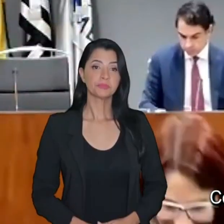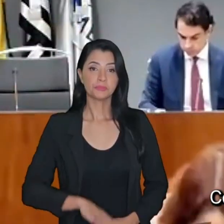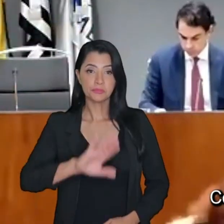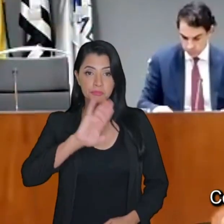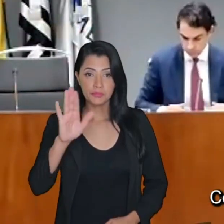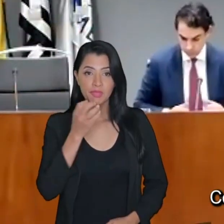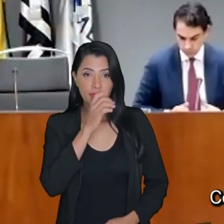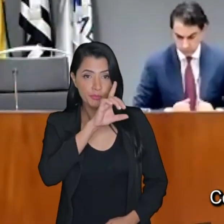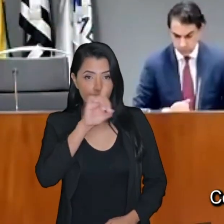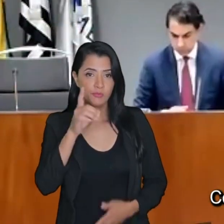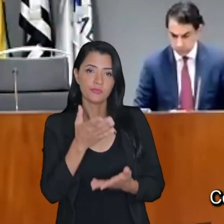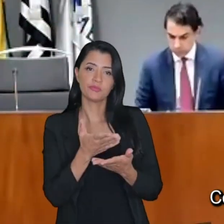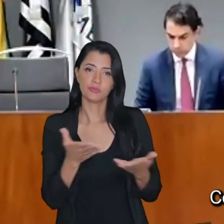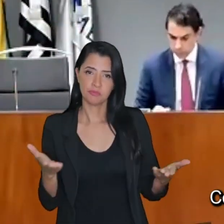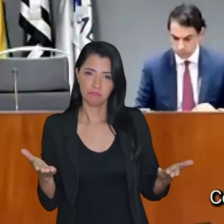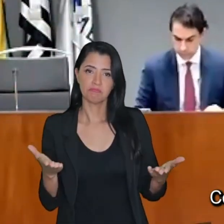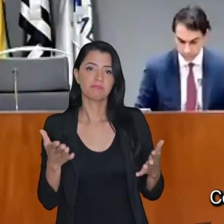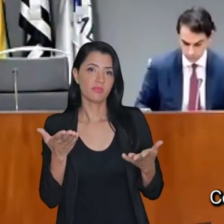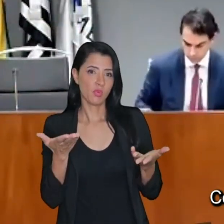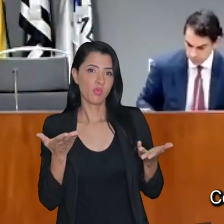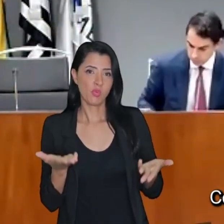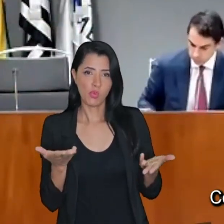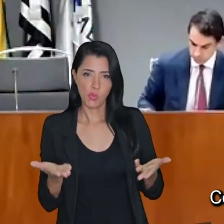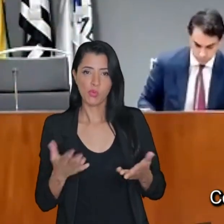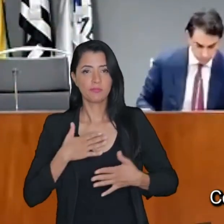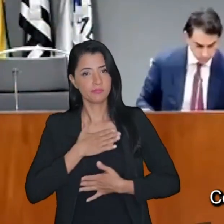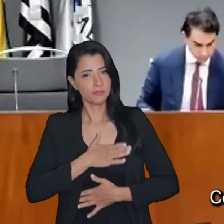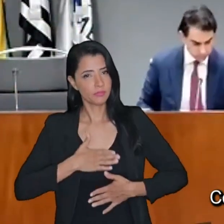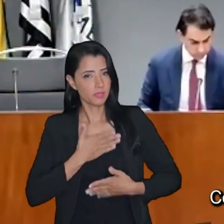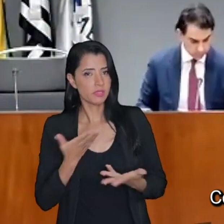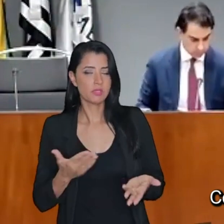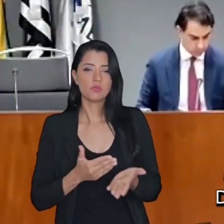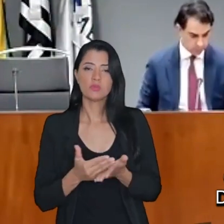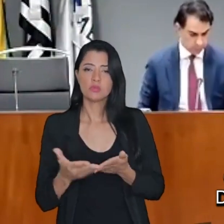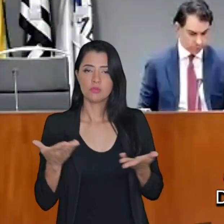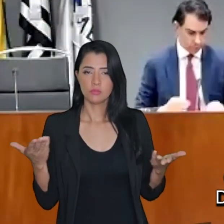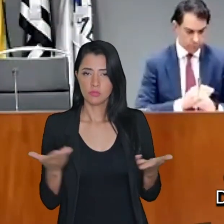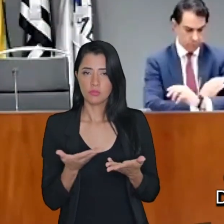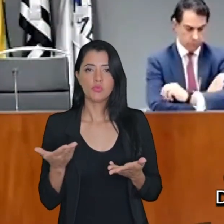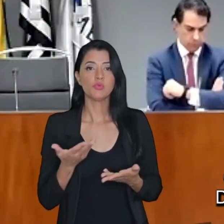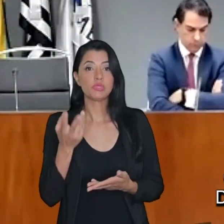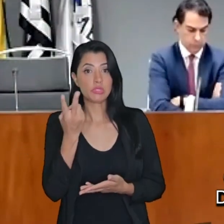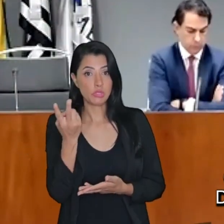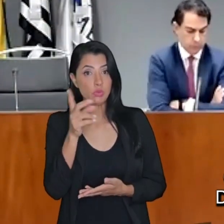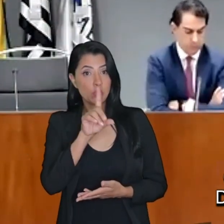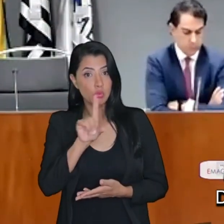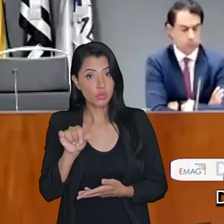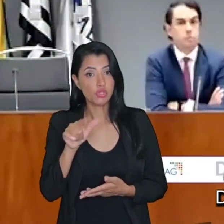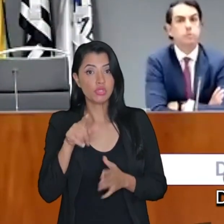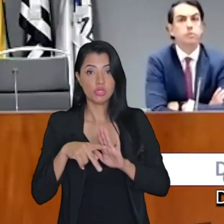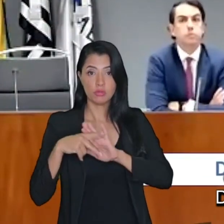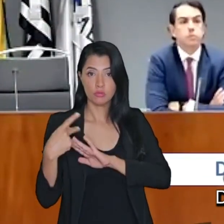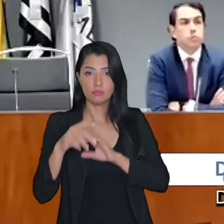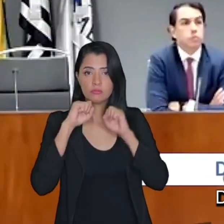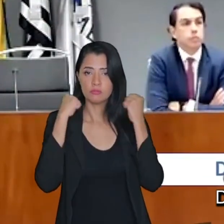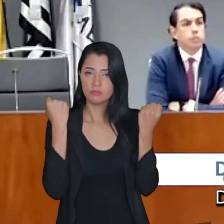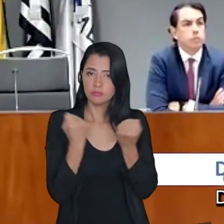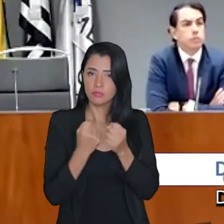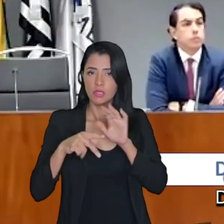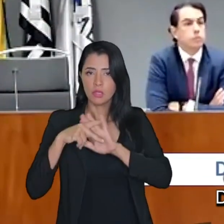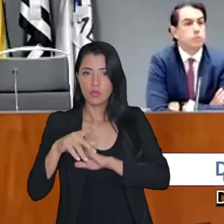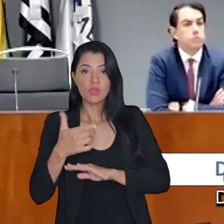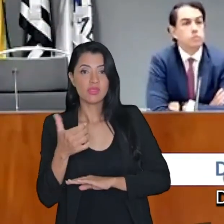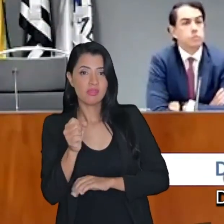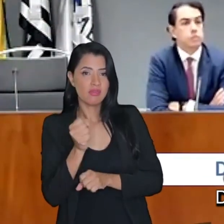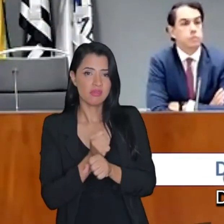Olá, bom dia a todos. Com muito prazer, começamos hoje o segundo dia do seminário dos